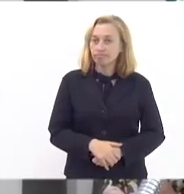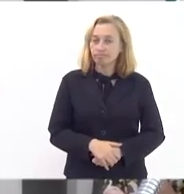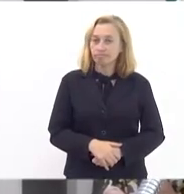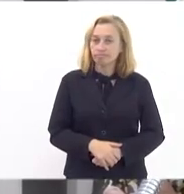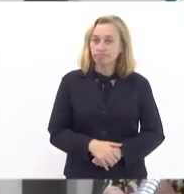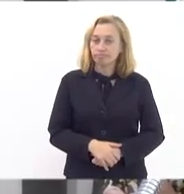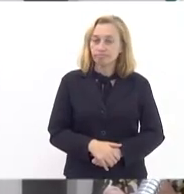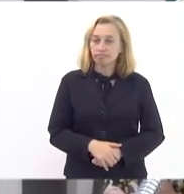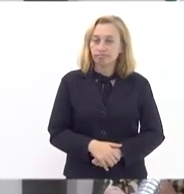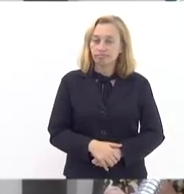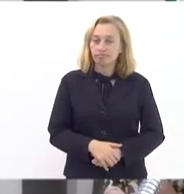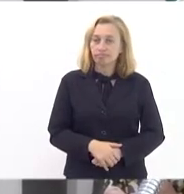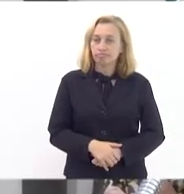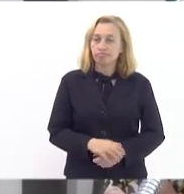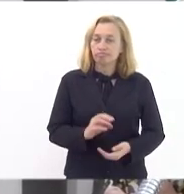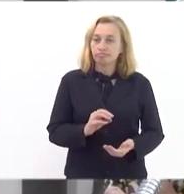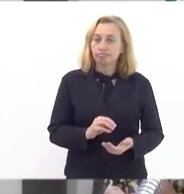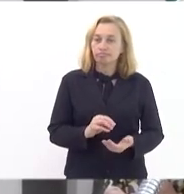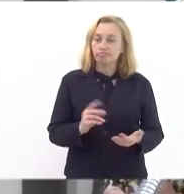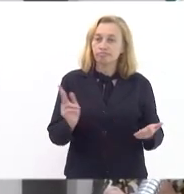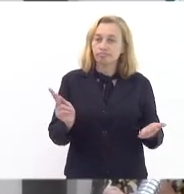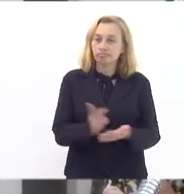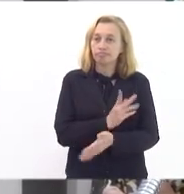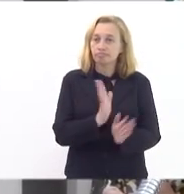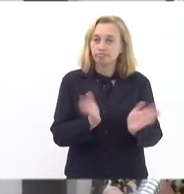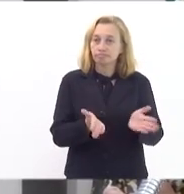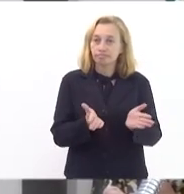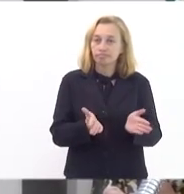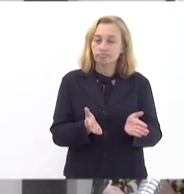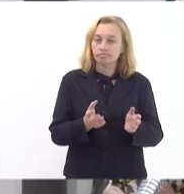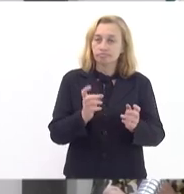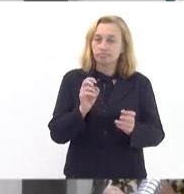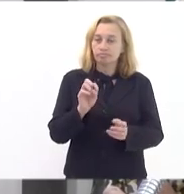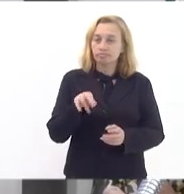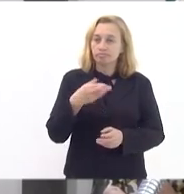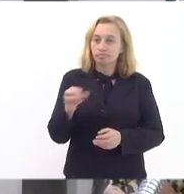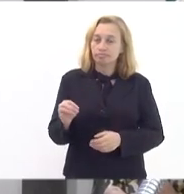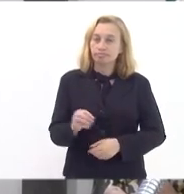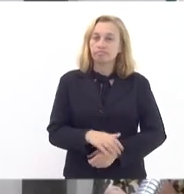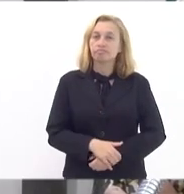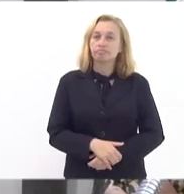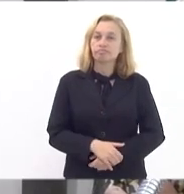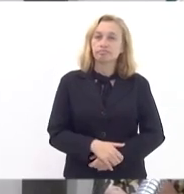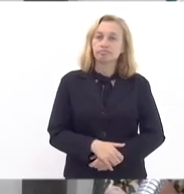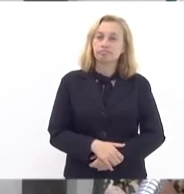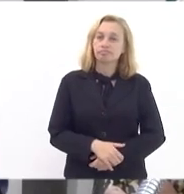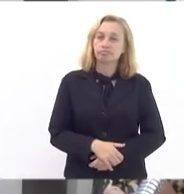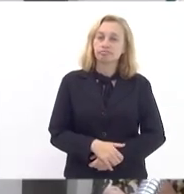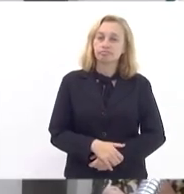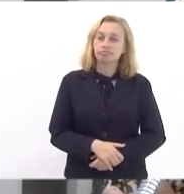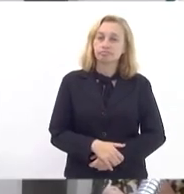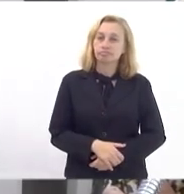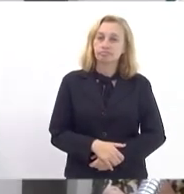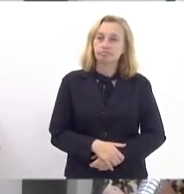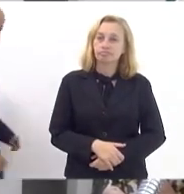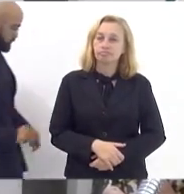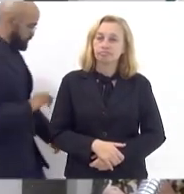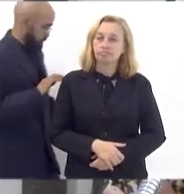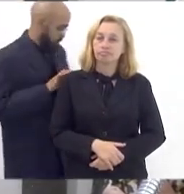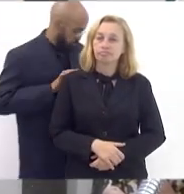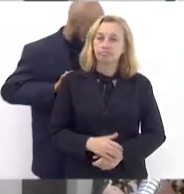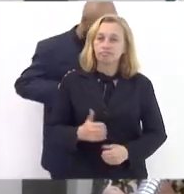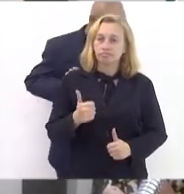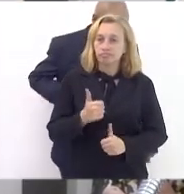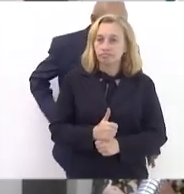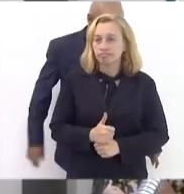totalmente desordenada que hoje acontece do Entorno das estações exatamente com até